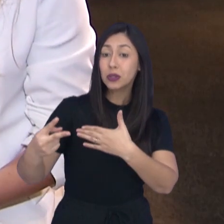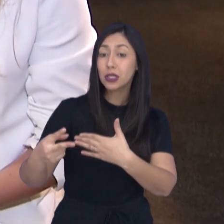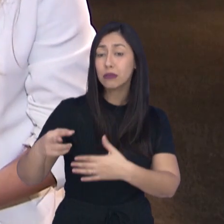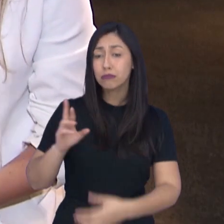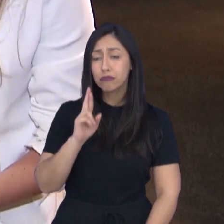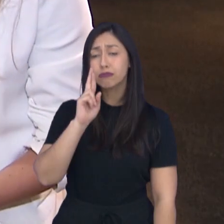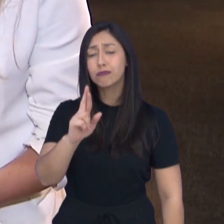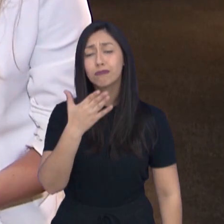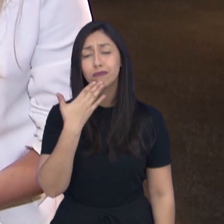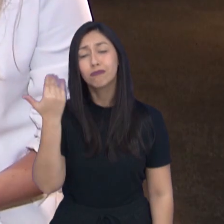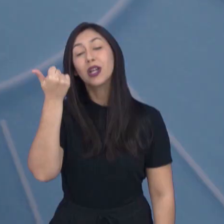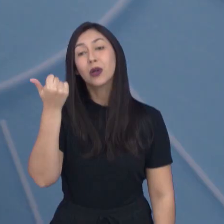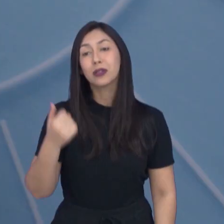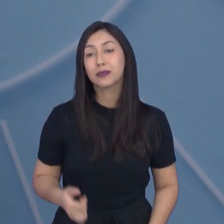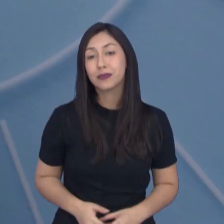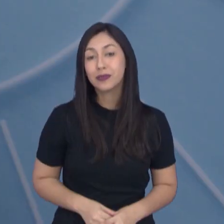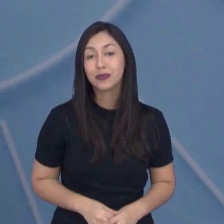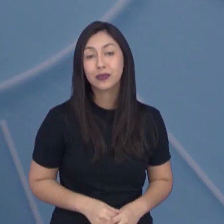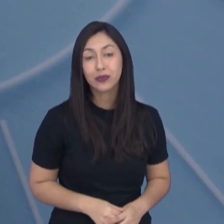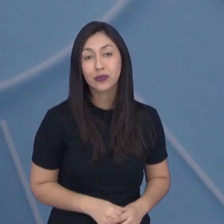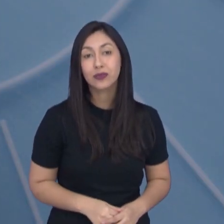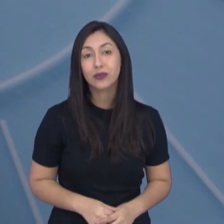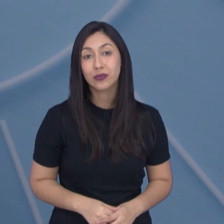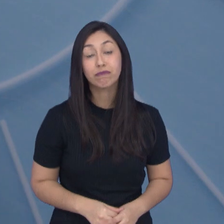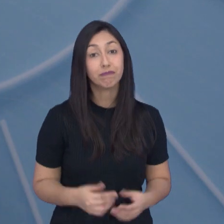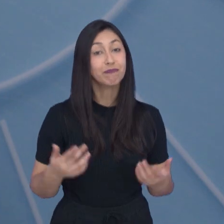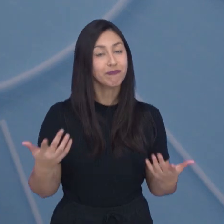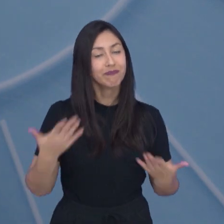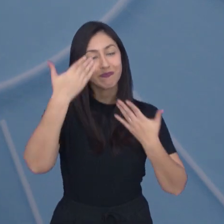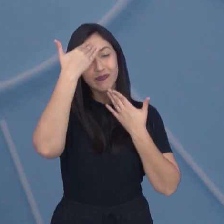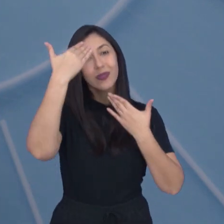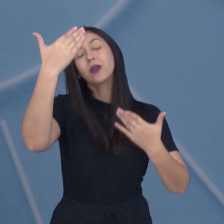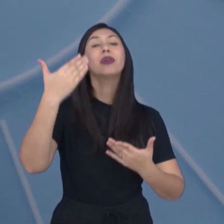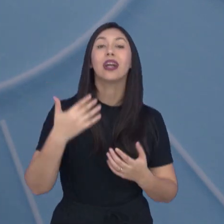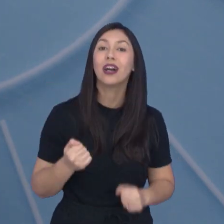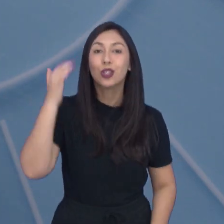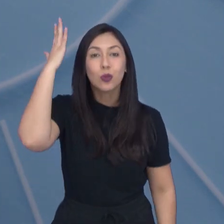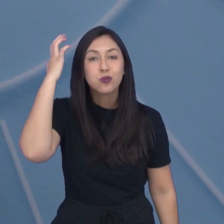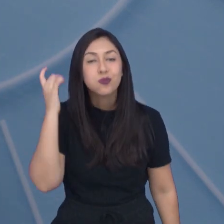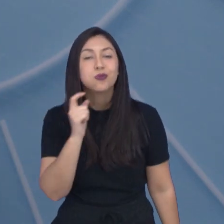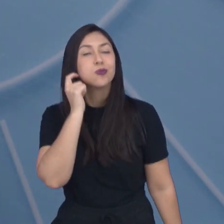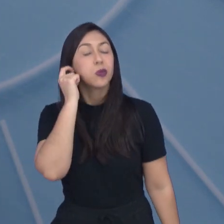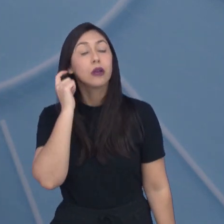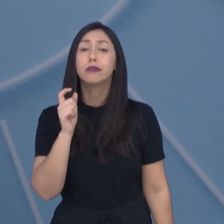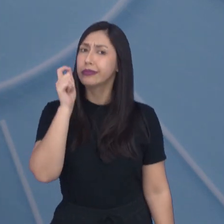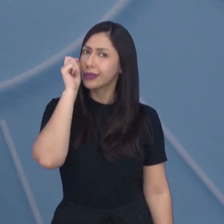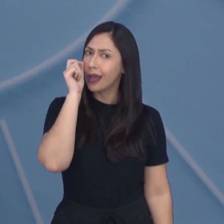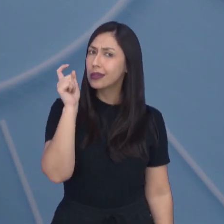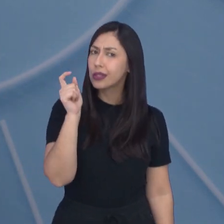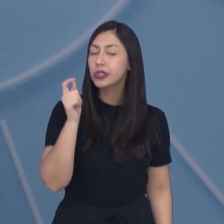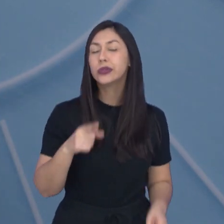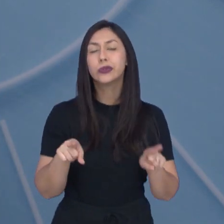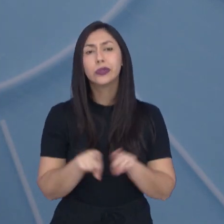vida que ele consiga ter esse equilíbrio. Tá aí, então, obrigada, Fê. Bem interessante, né? E aí elas